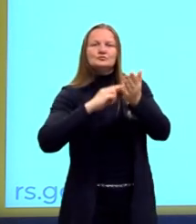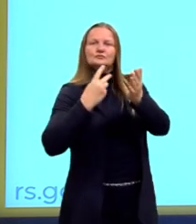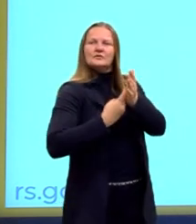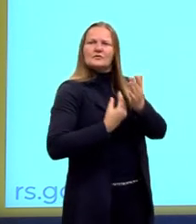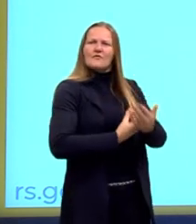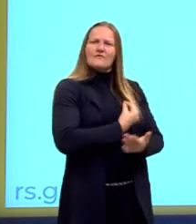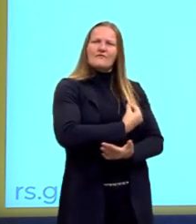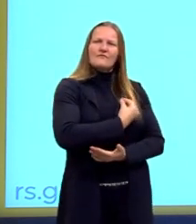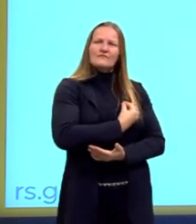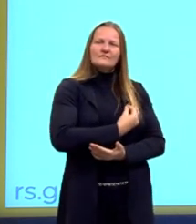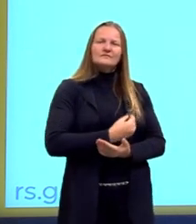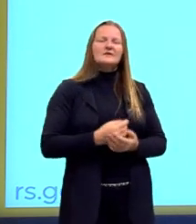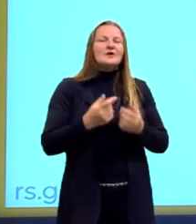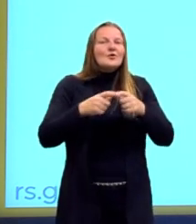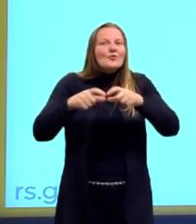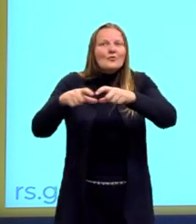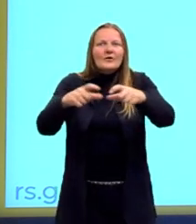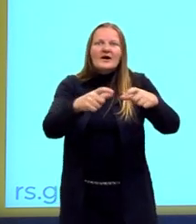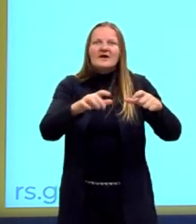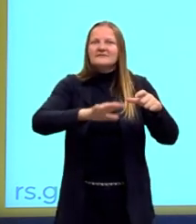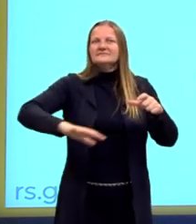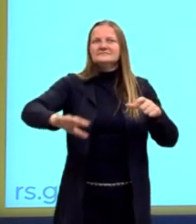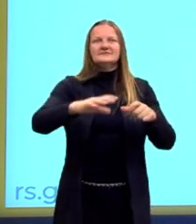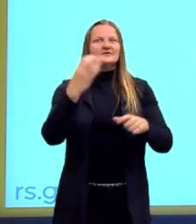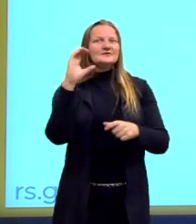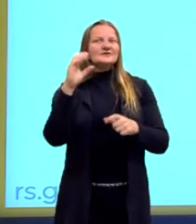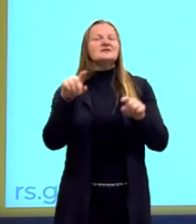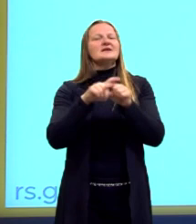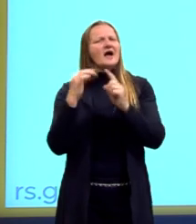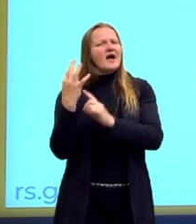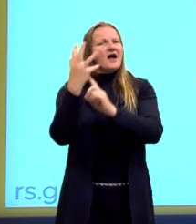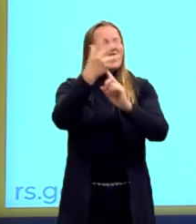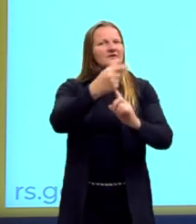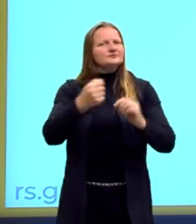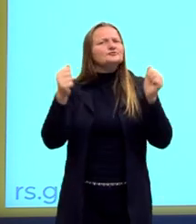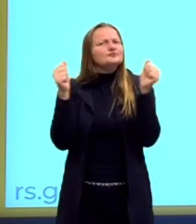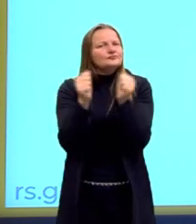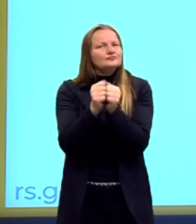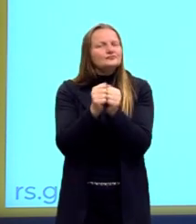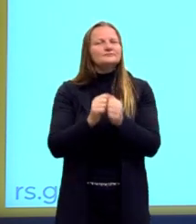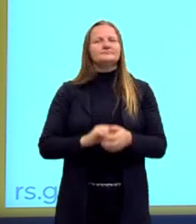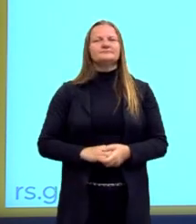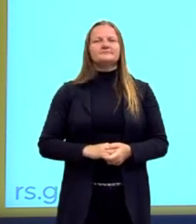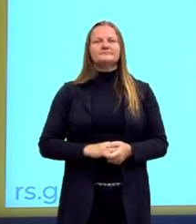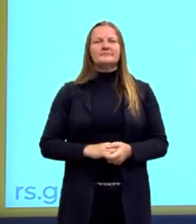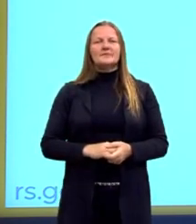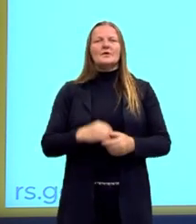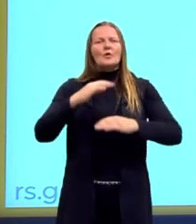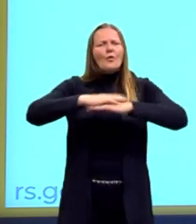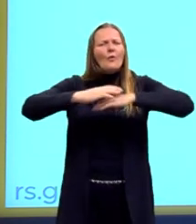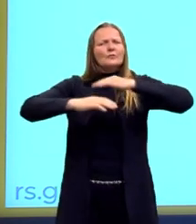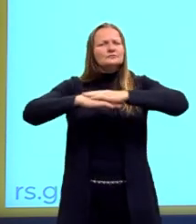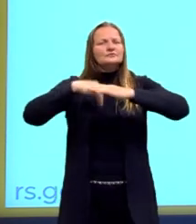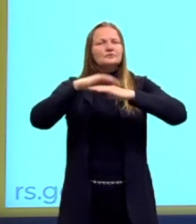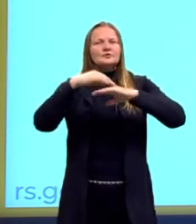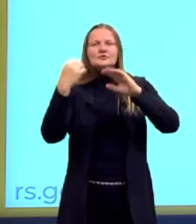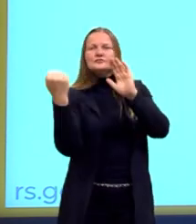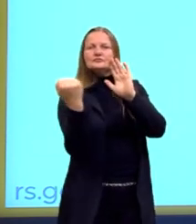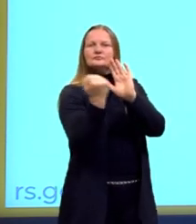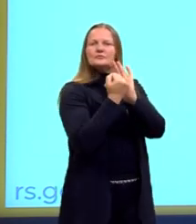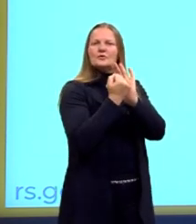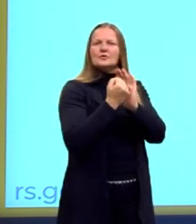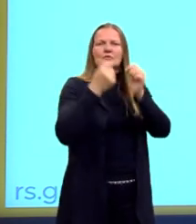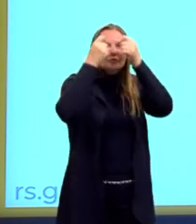vida sejam de força seja a ciência que for e a arte faz parte disso né e Construções simbólicas